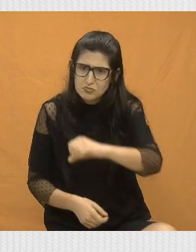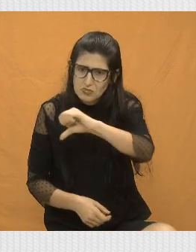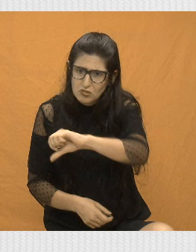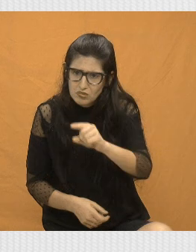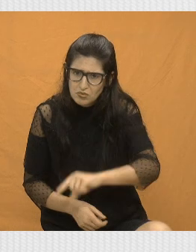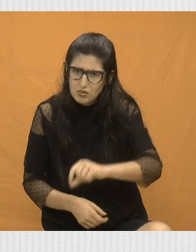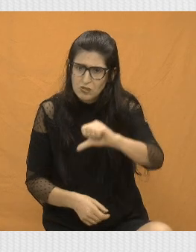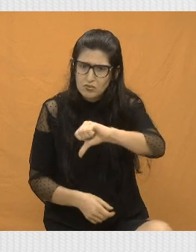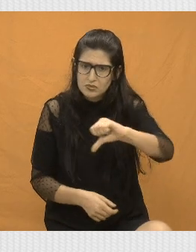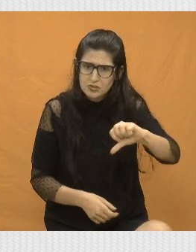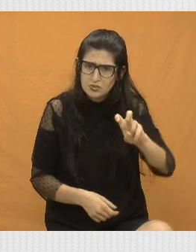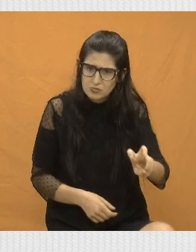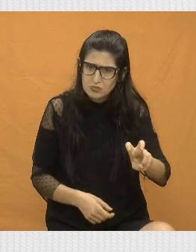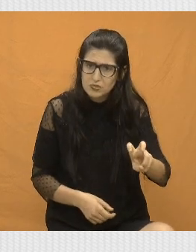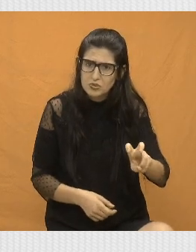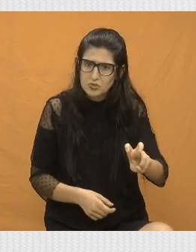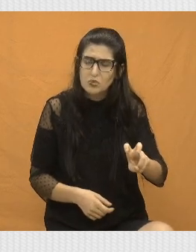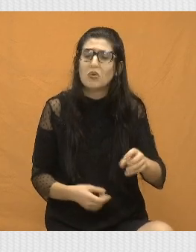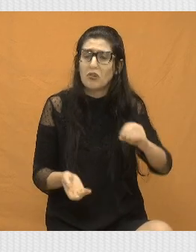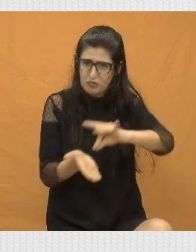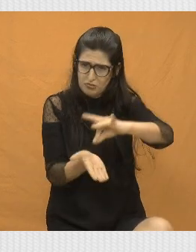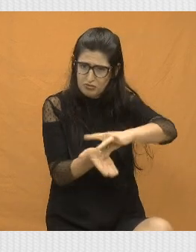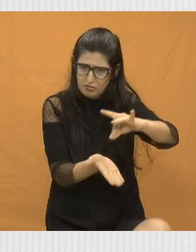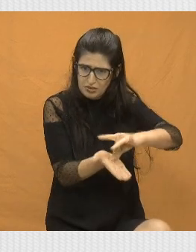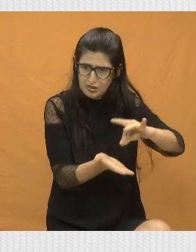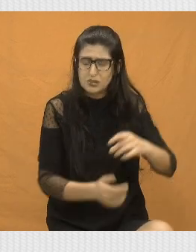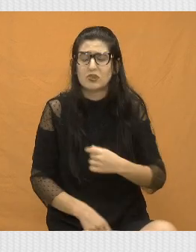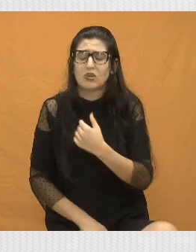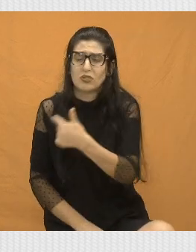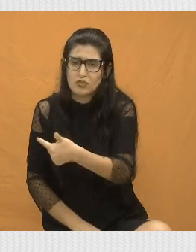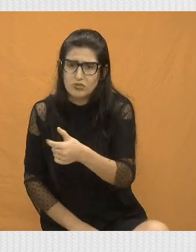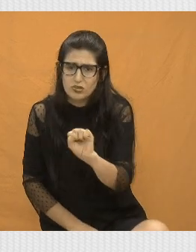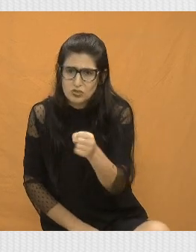9.995.000, chegando a uma ordem de